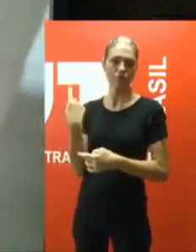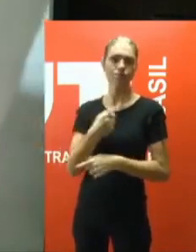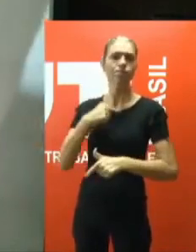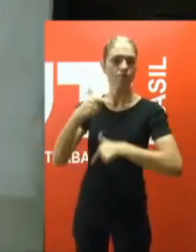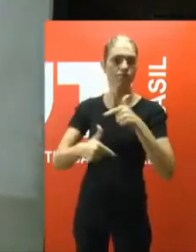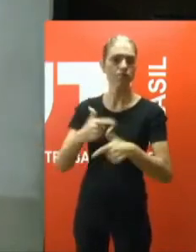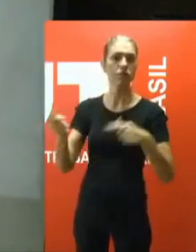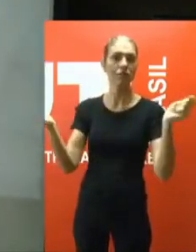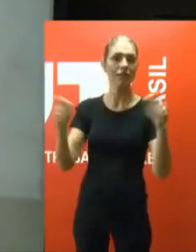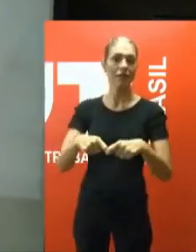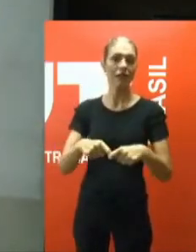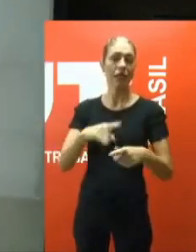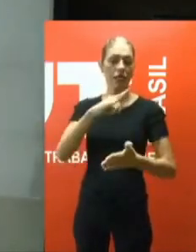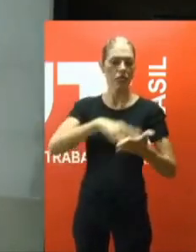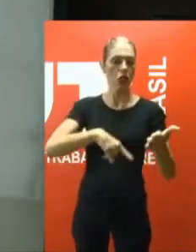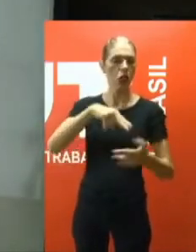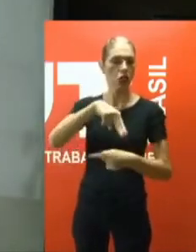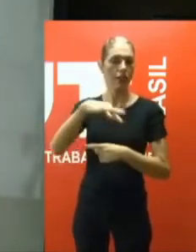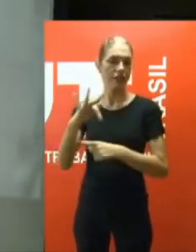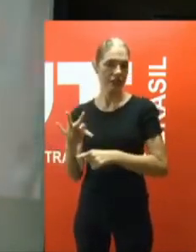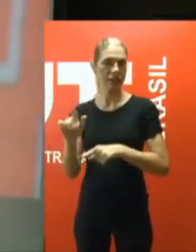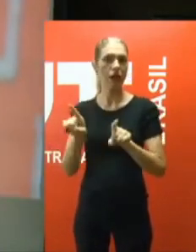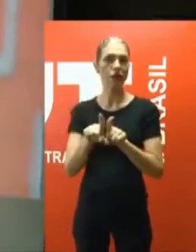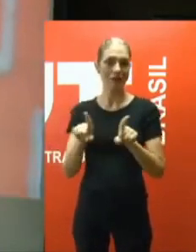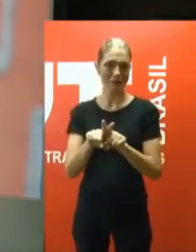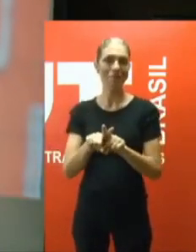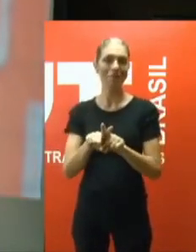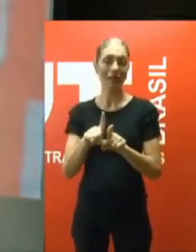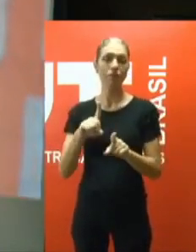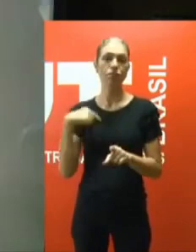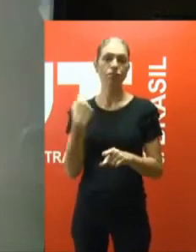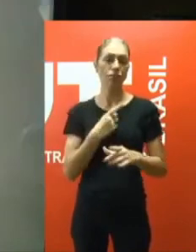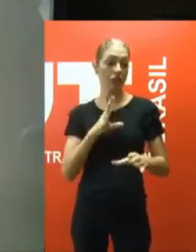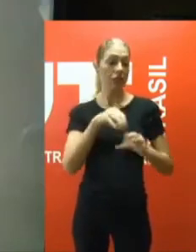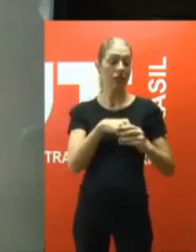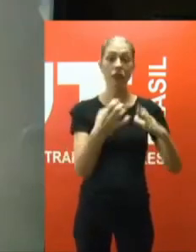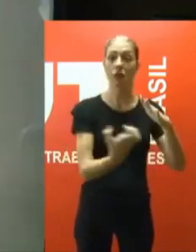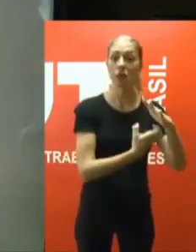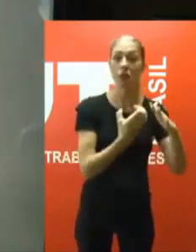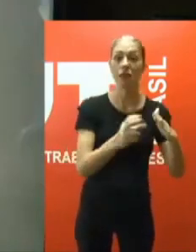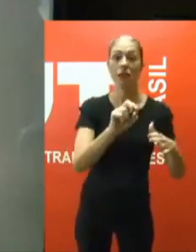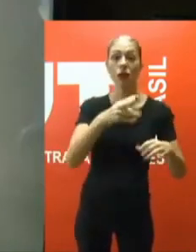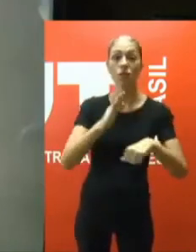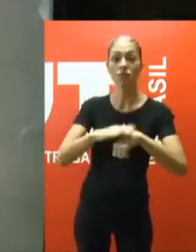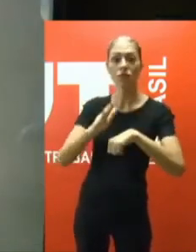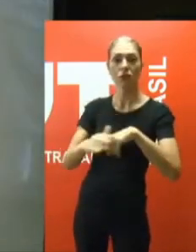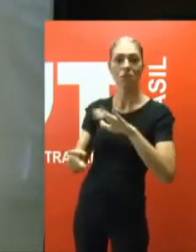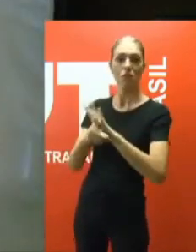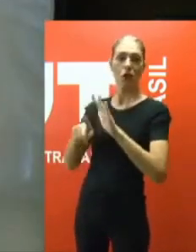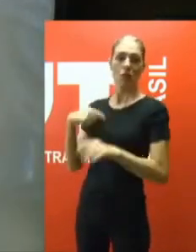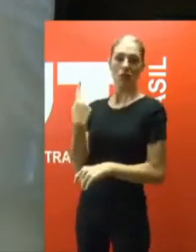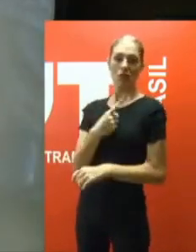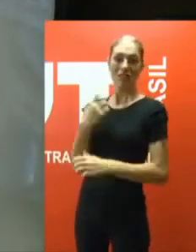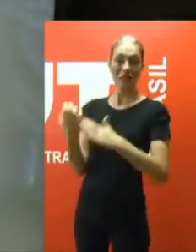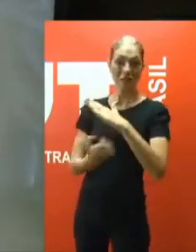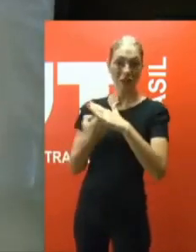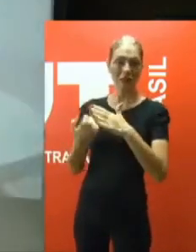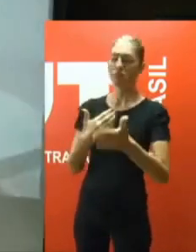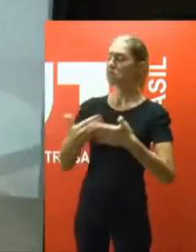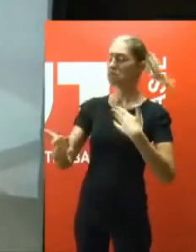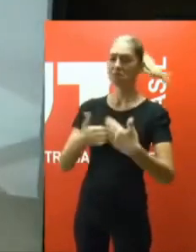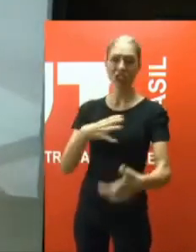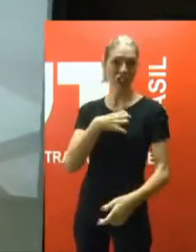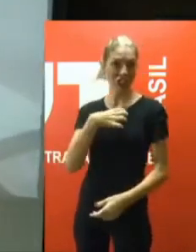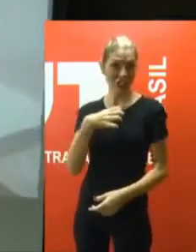nota fiscal, estamos na luta também. Na empresa de alguém ou montando a nossa própria. Do jeito que der,